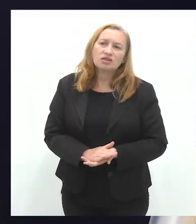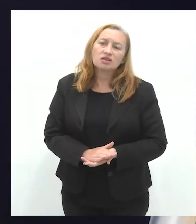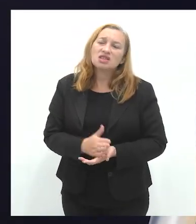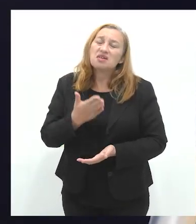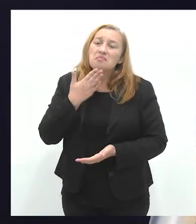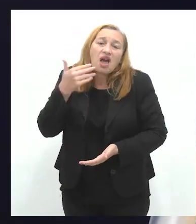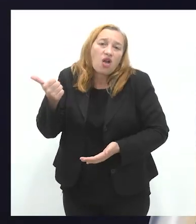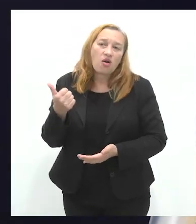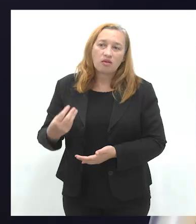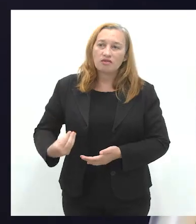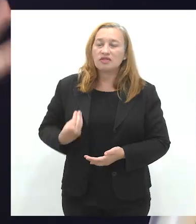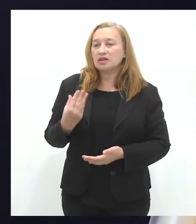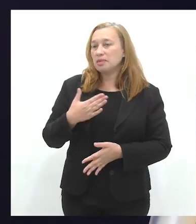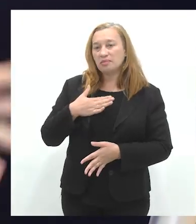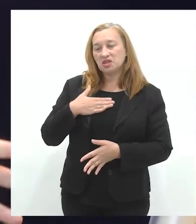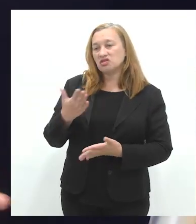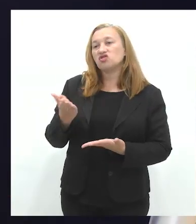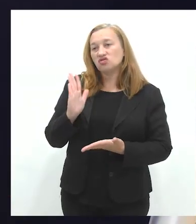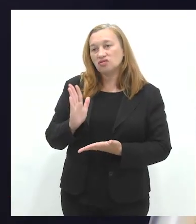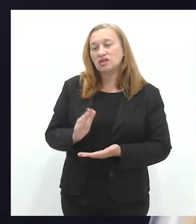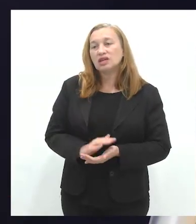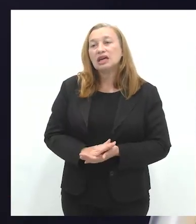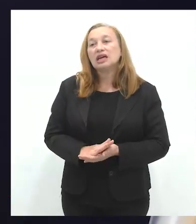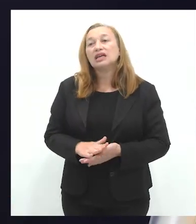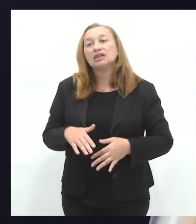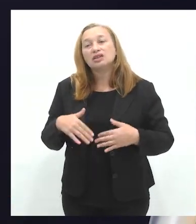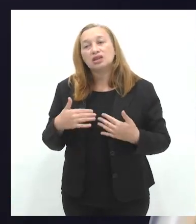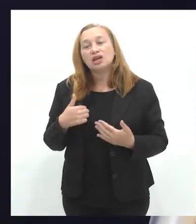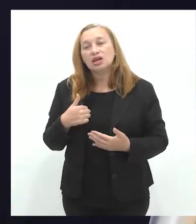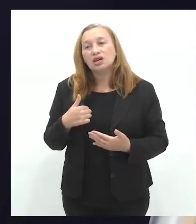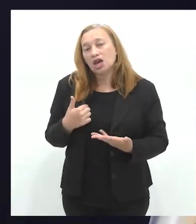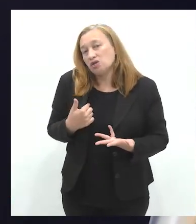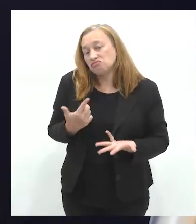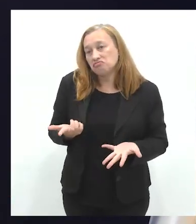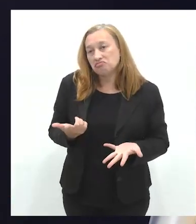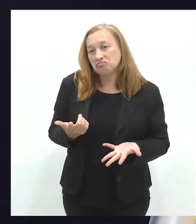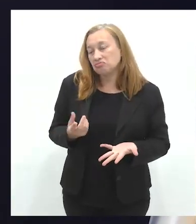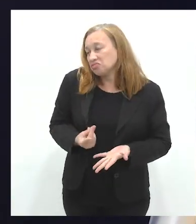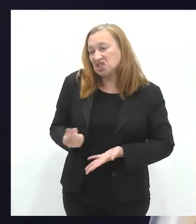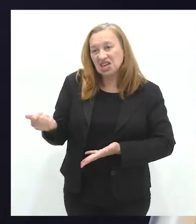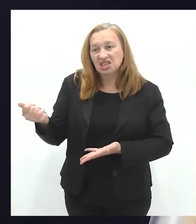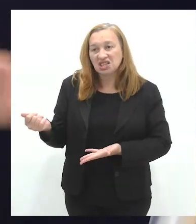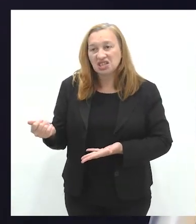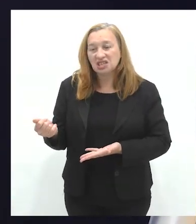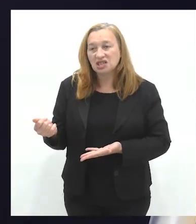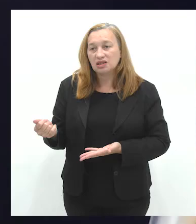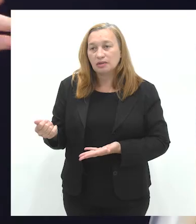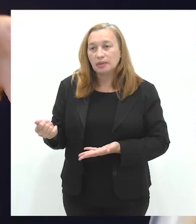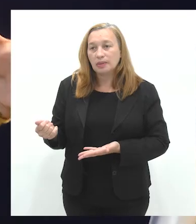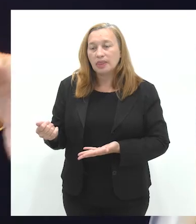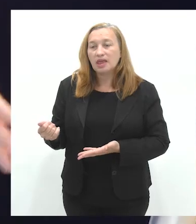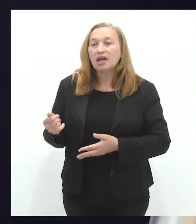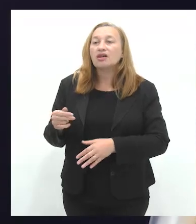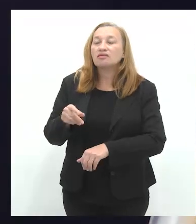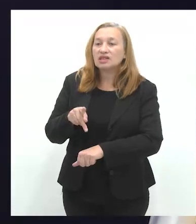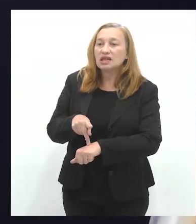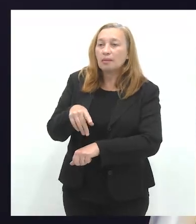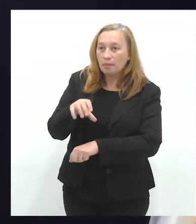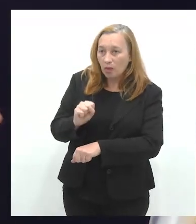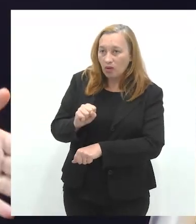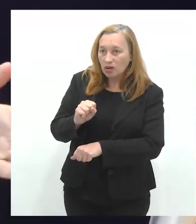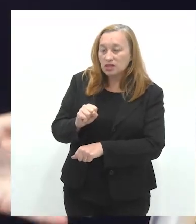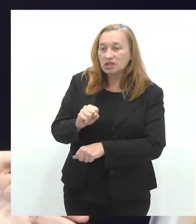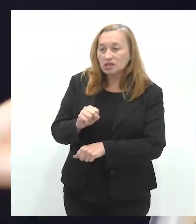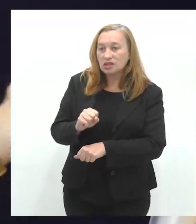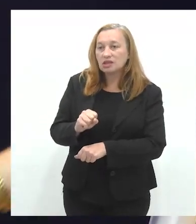que tinha algo melhor para mim. Já tinha colocado aquilo na minha cabeça. E aí eu saí, fiz a pós-graduação